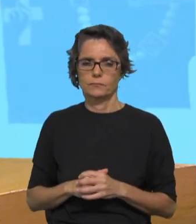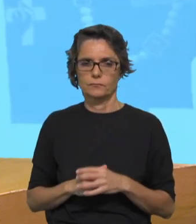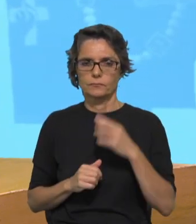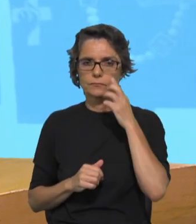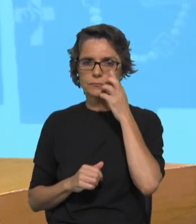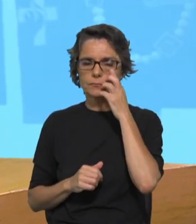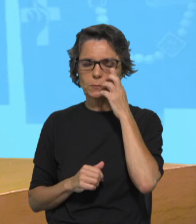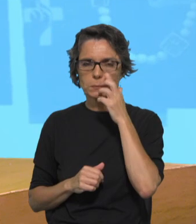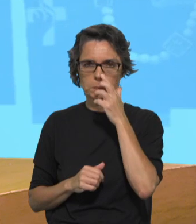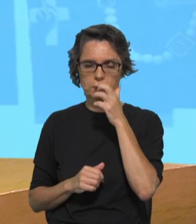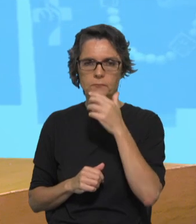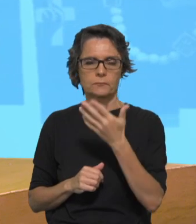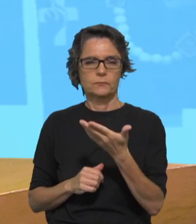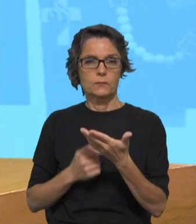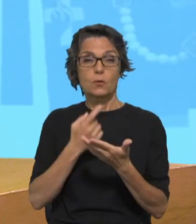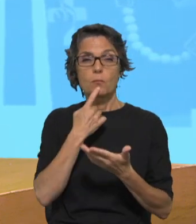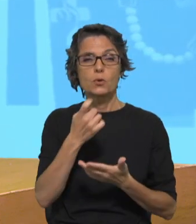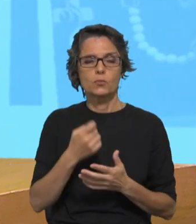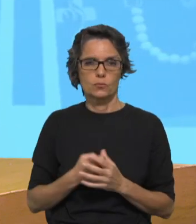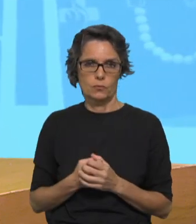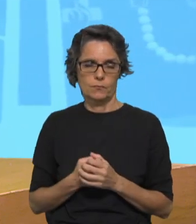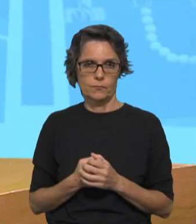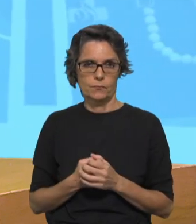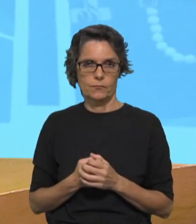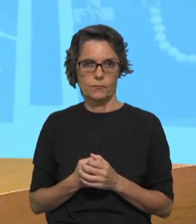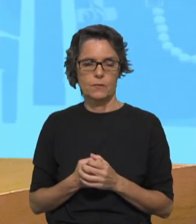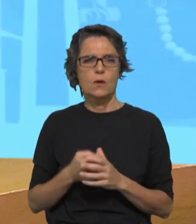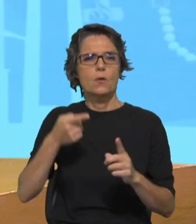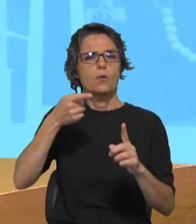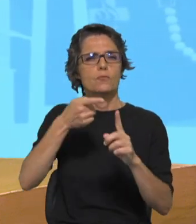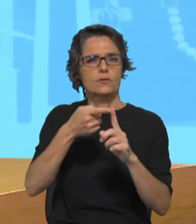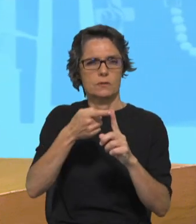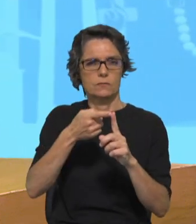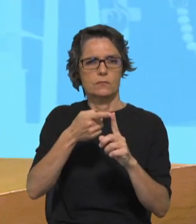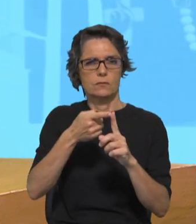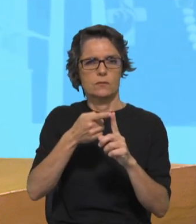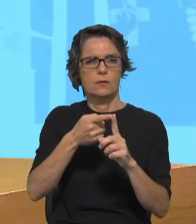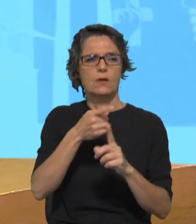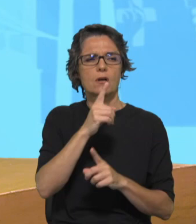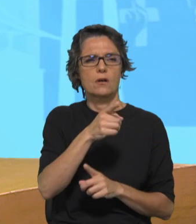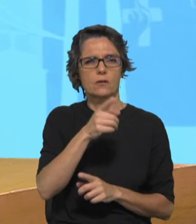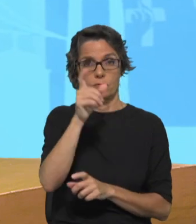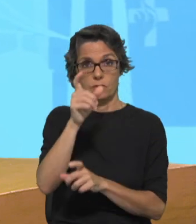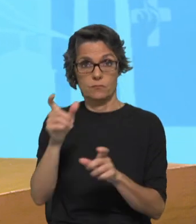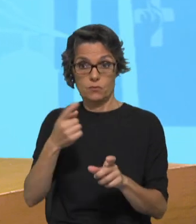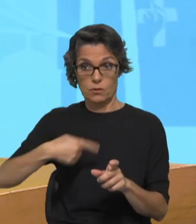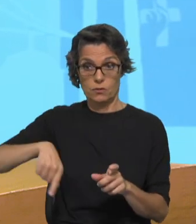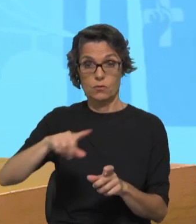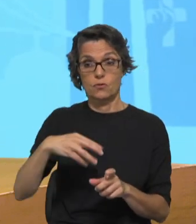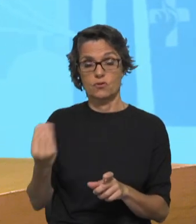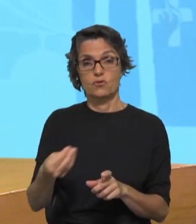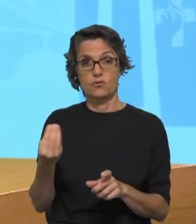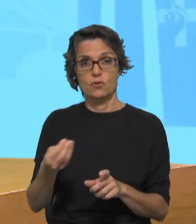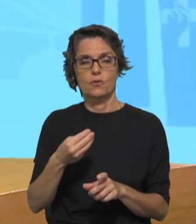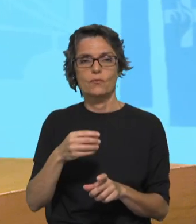lembrar. Qual é a motivação pela qual nós, e jovens, vamos